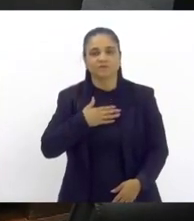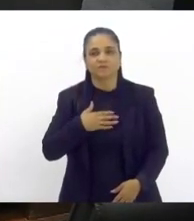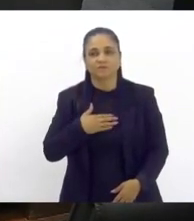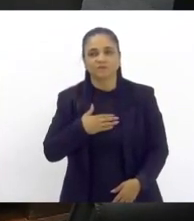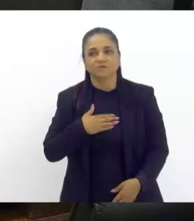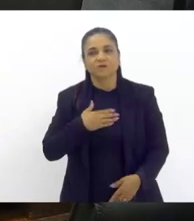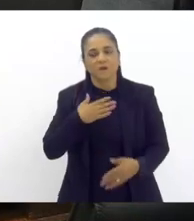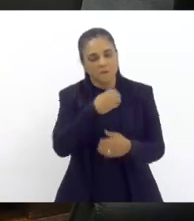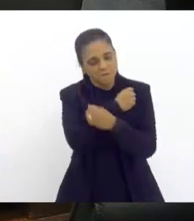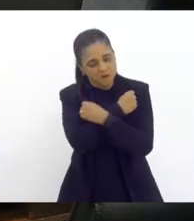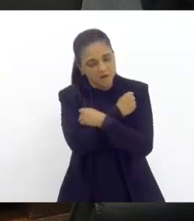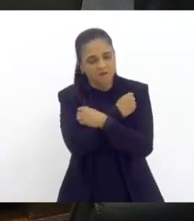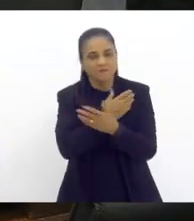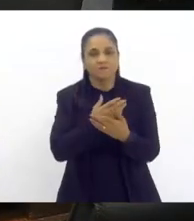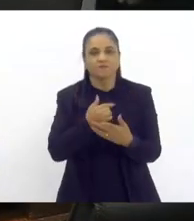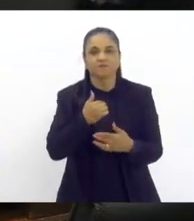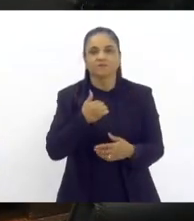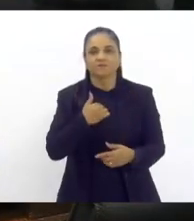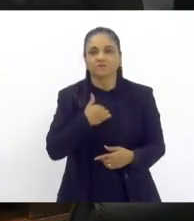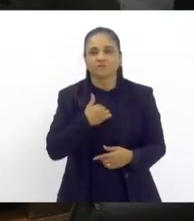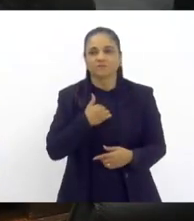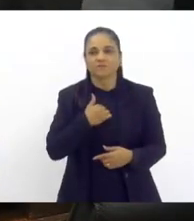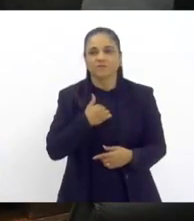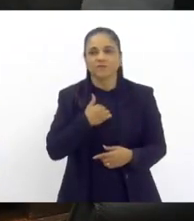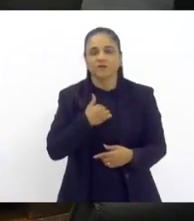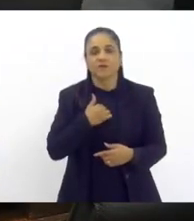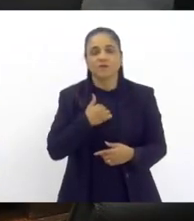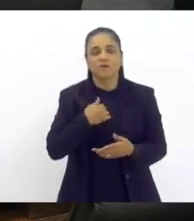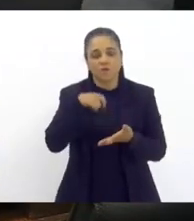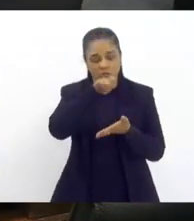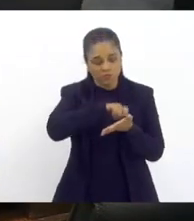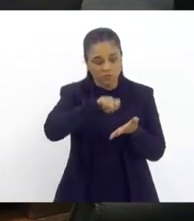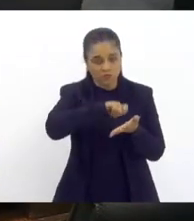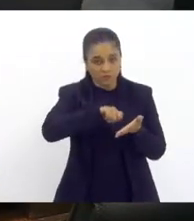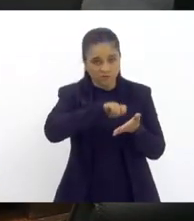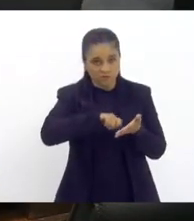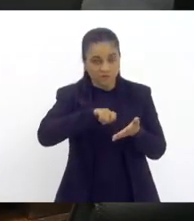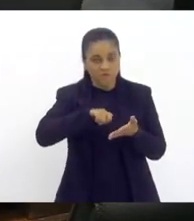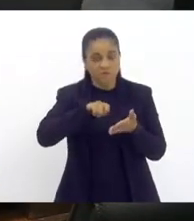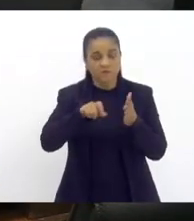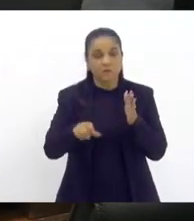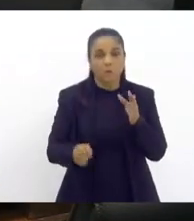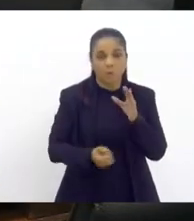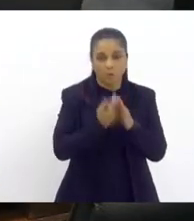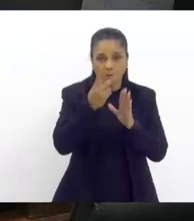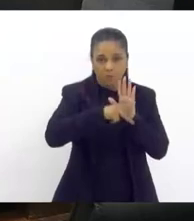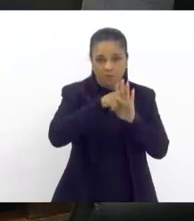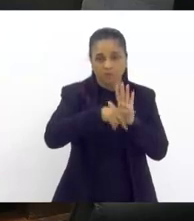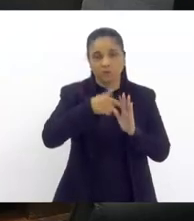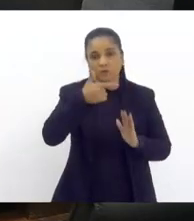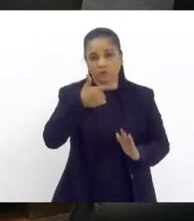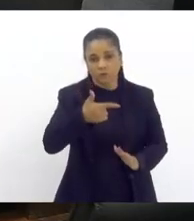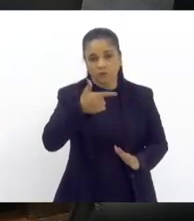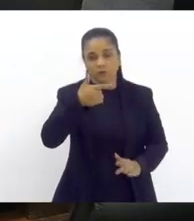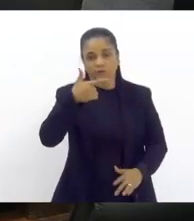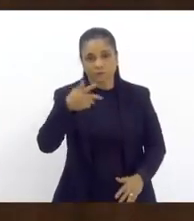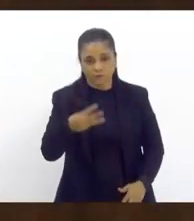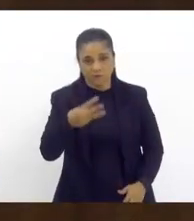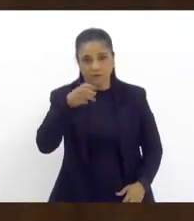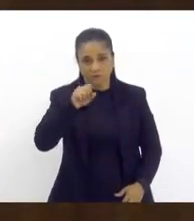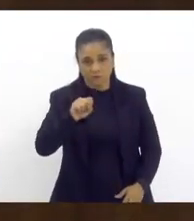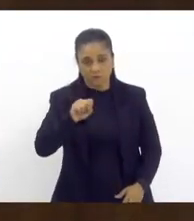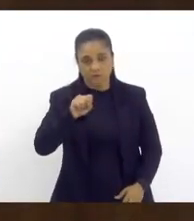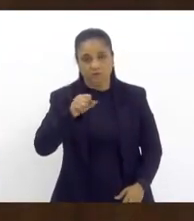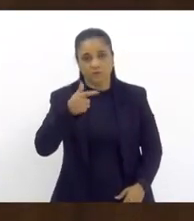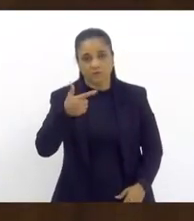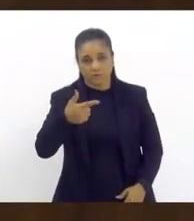Um grande abraço. Presidente, eu escrevi para brevemente discutir o projeto de lei 238-A de 23, de autoria da